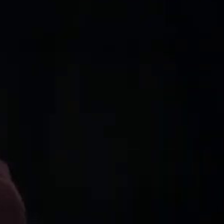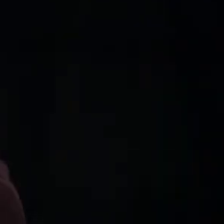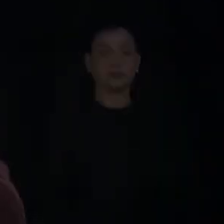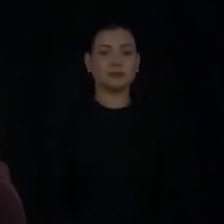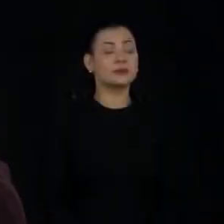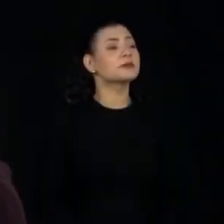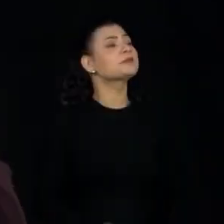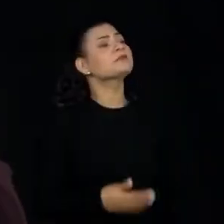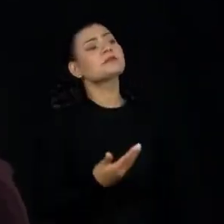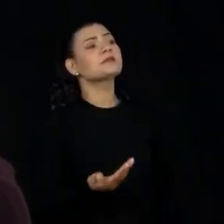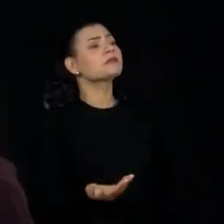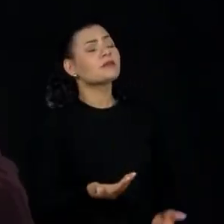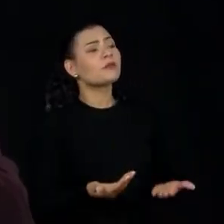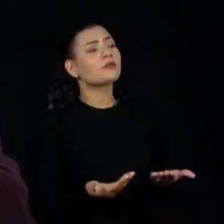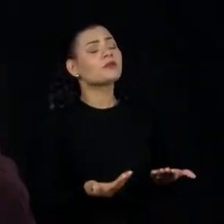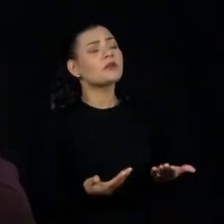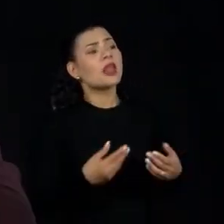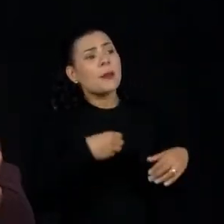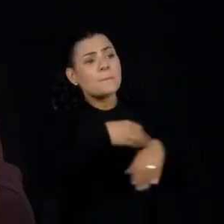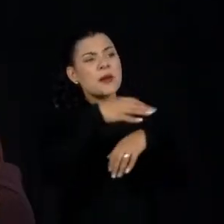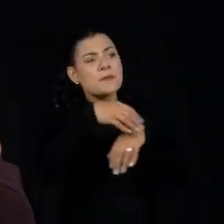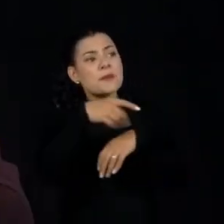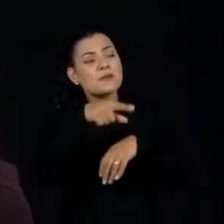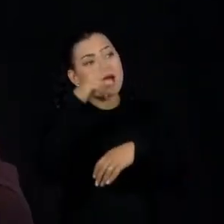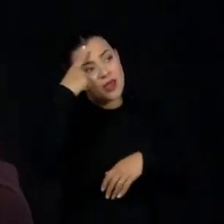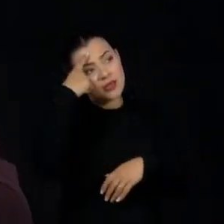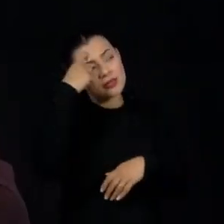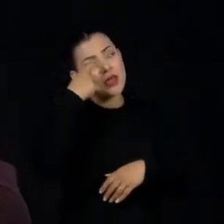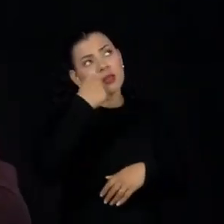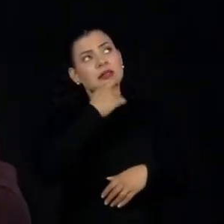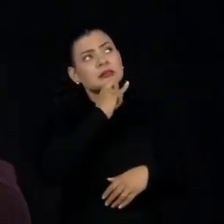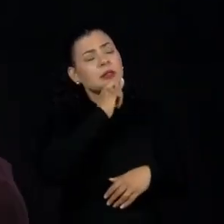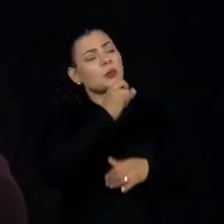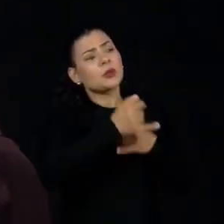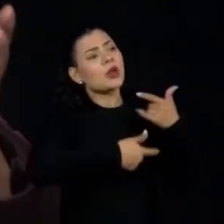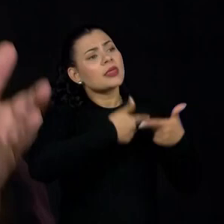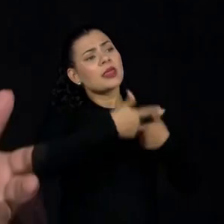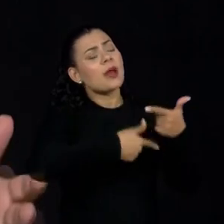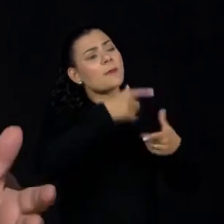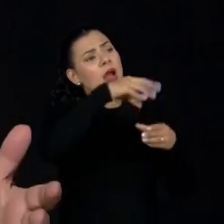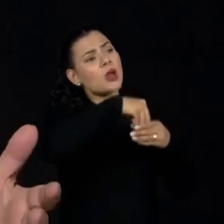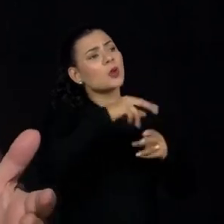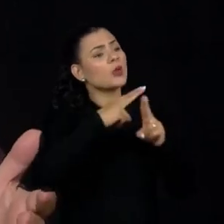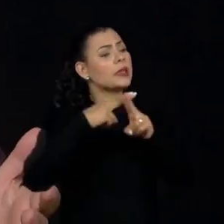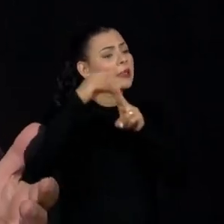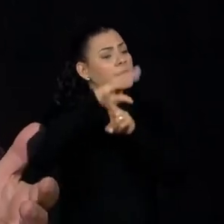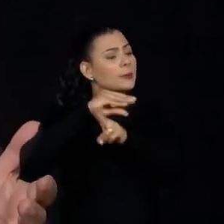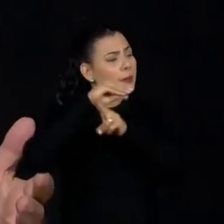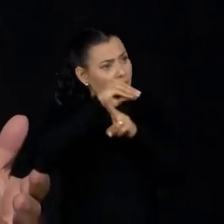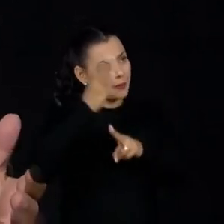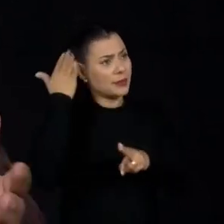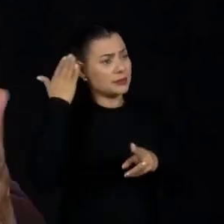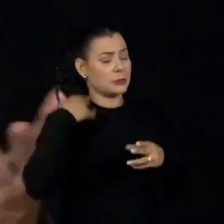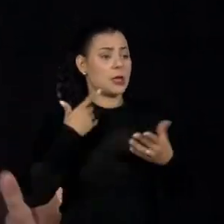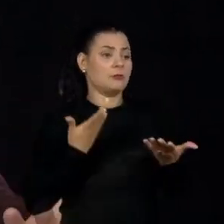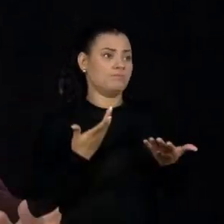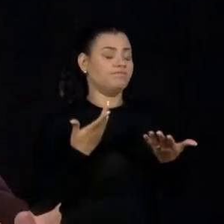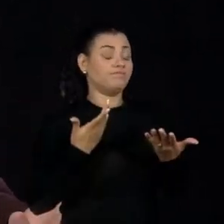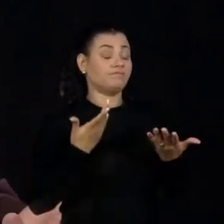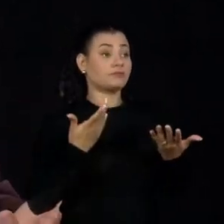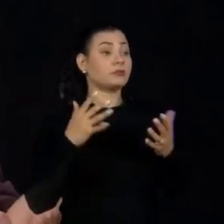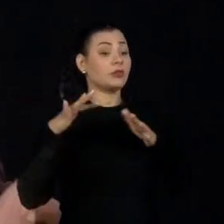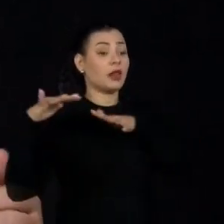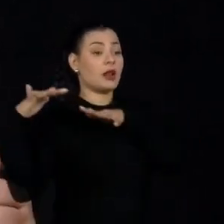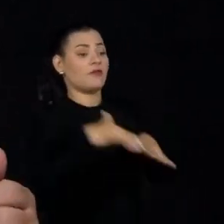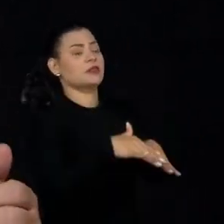dá uma ideia para eles O que faz o ímpe porque aquele momento que ele foi atacado né ele ganhou